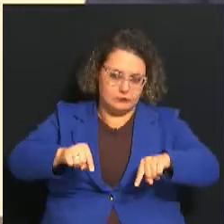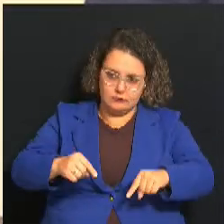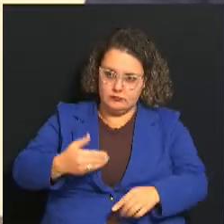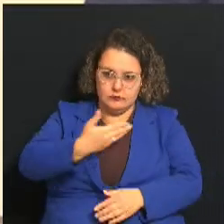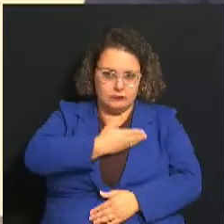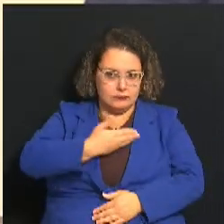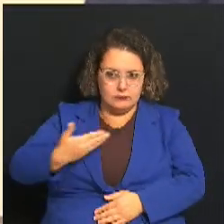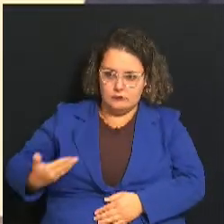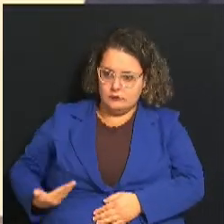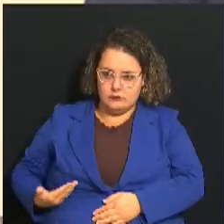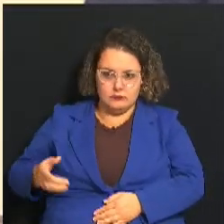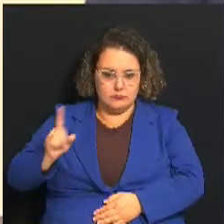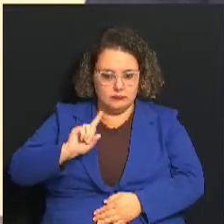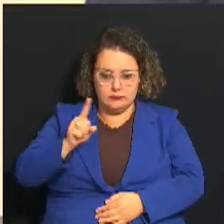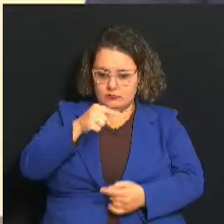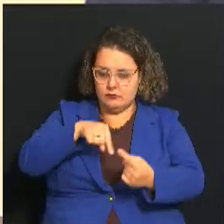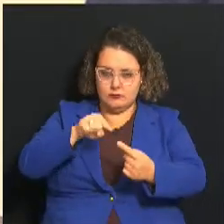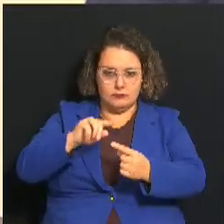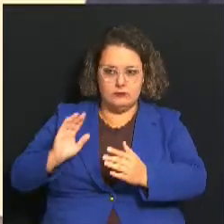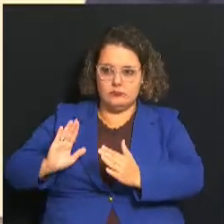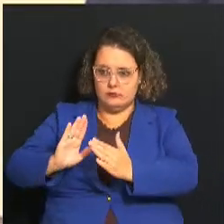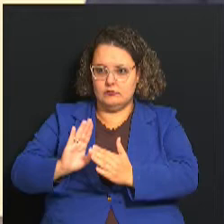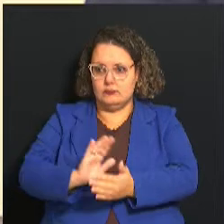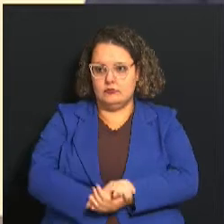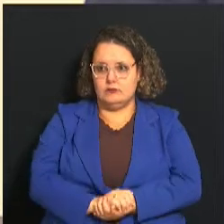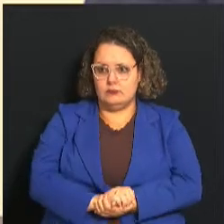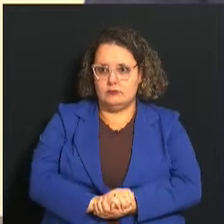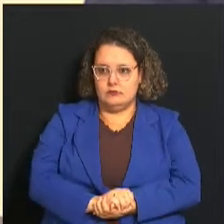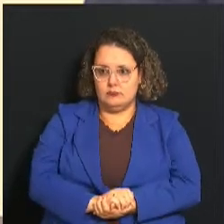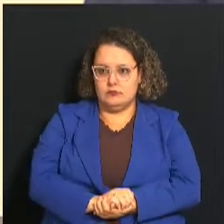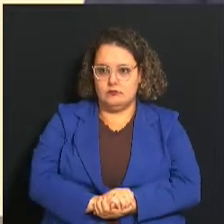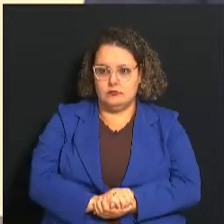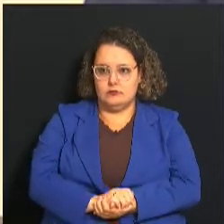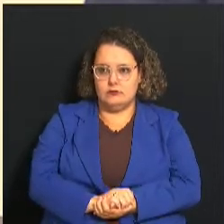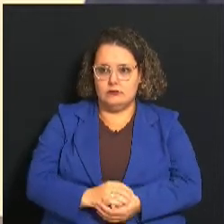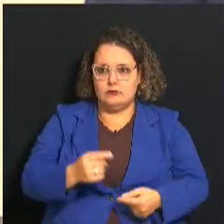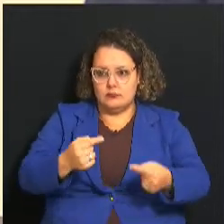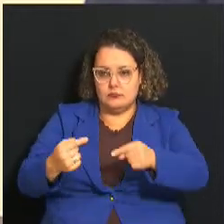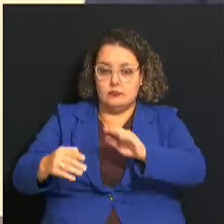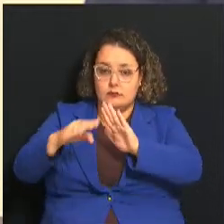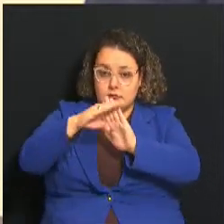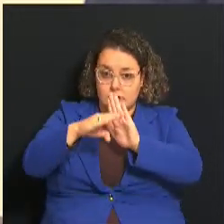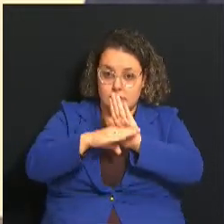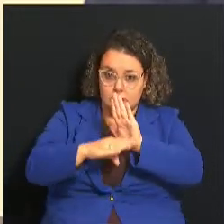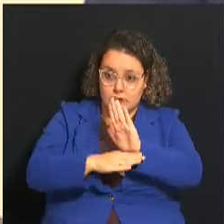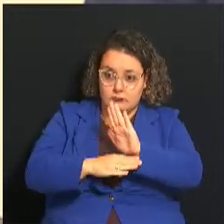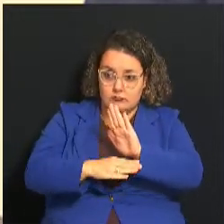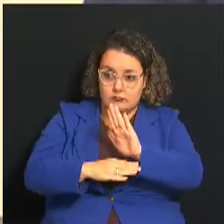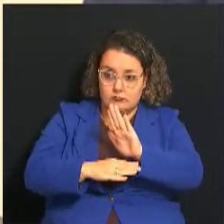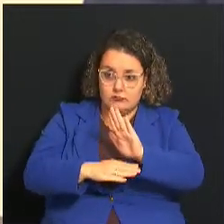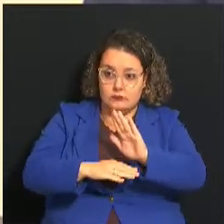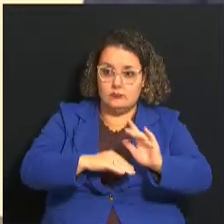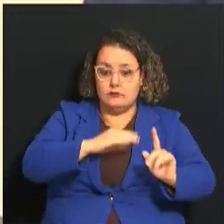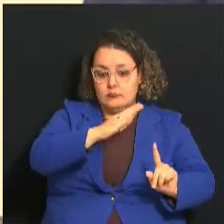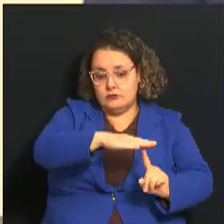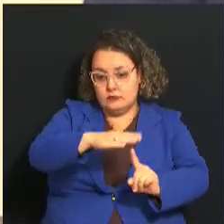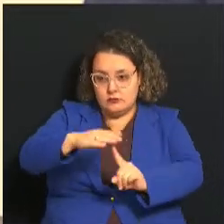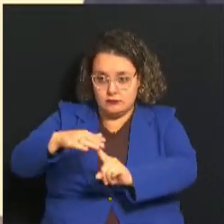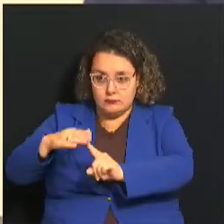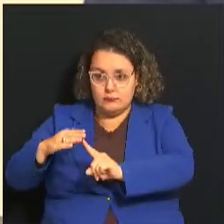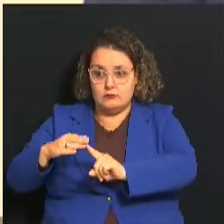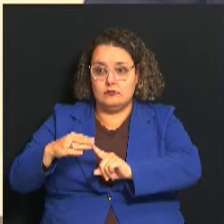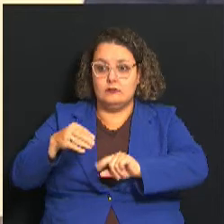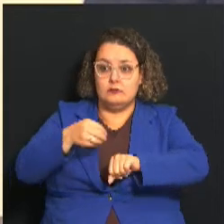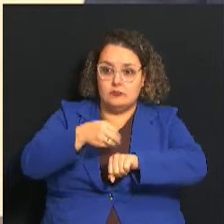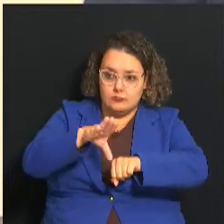ser o objetivo da frente. Eu acho que a gente tem que discutir aqui os temas ambientais. E as deliberações devem ser feitas no sentido